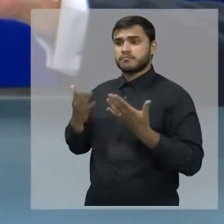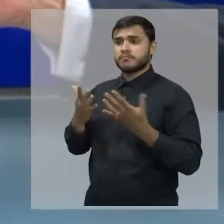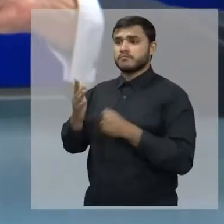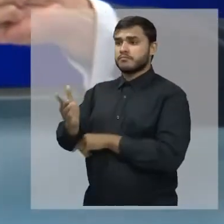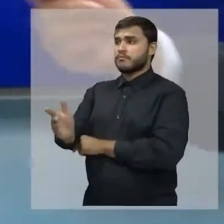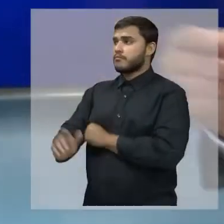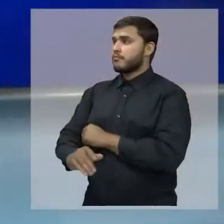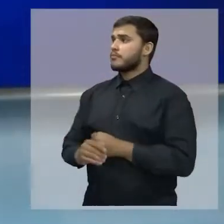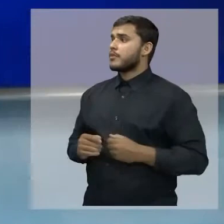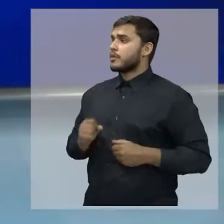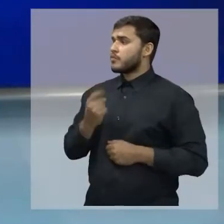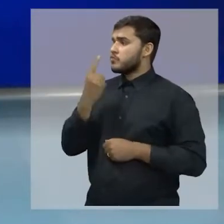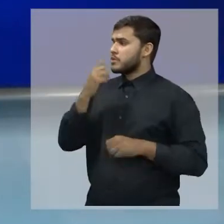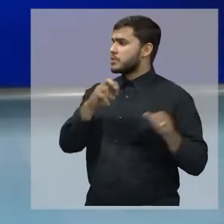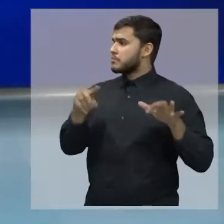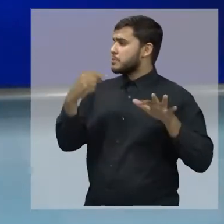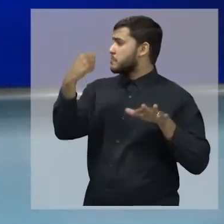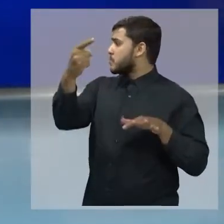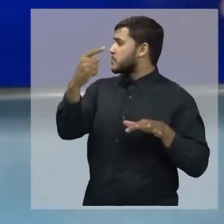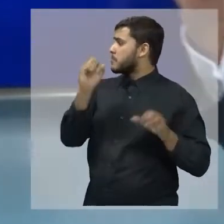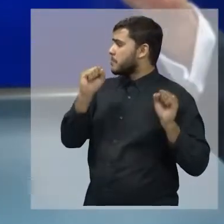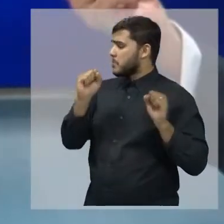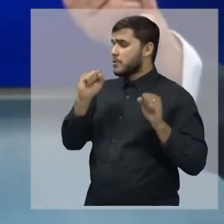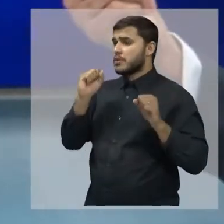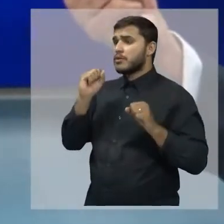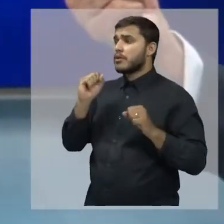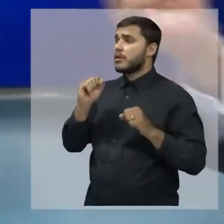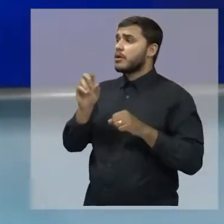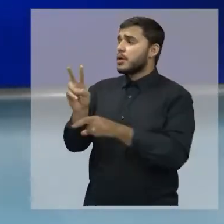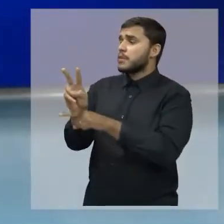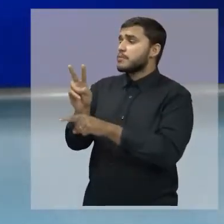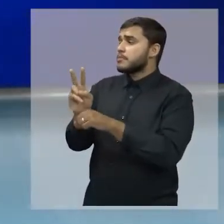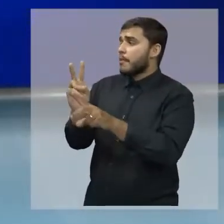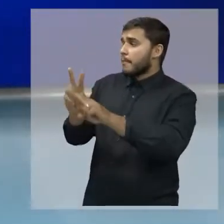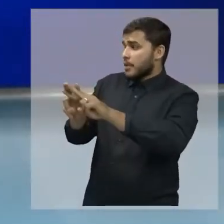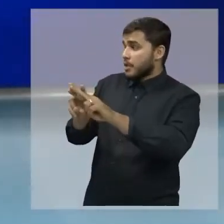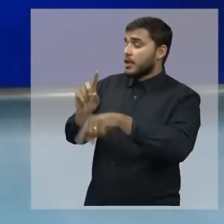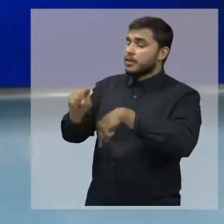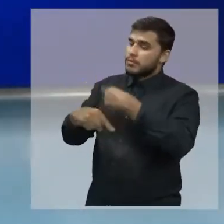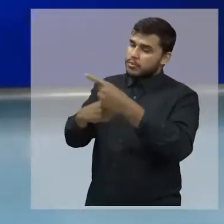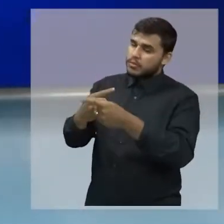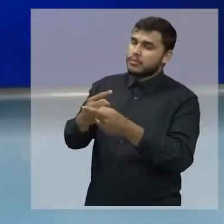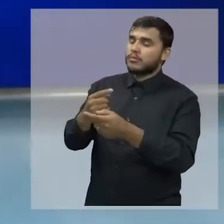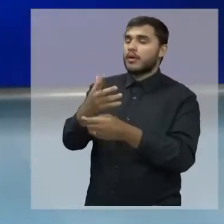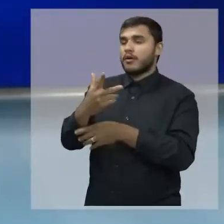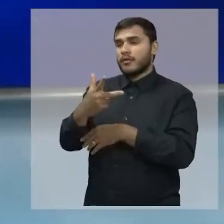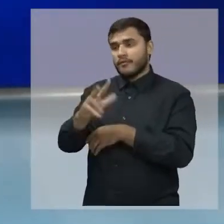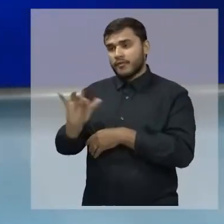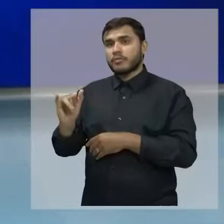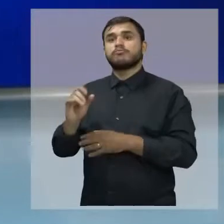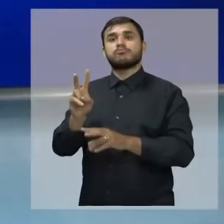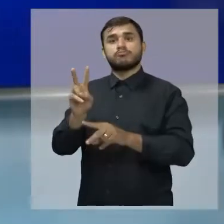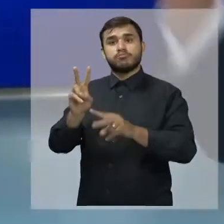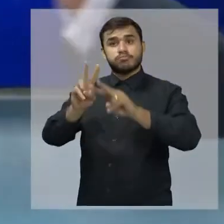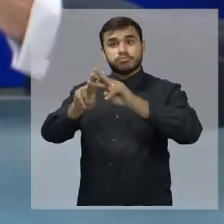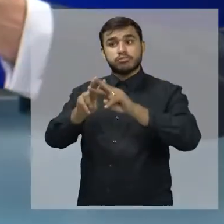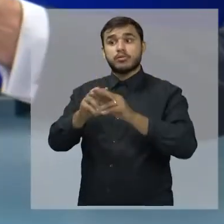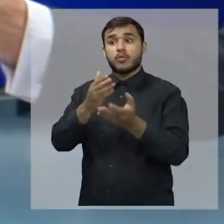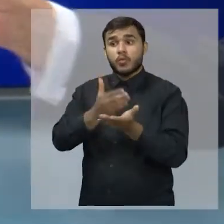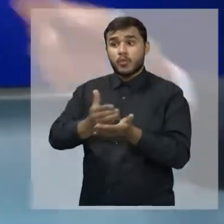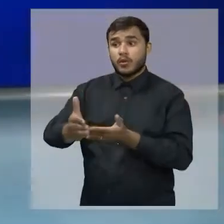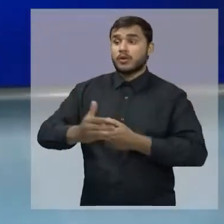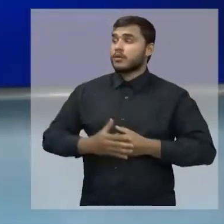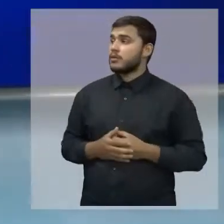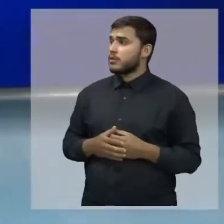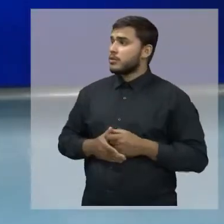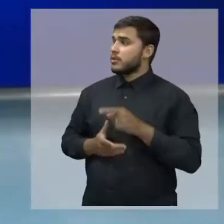semana depois, porque ela é primeiramente temporária e depois ela vira preventiva. Outra coisa é você começar a cumprir a pena toda